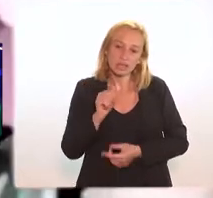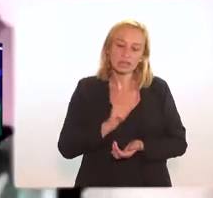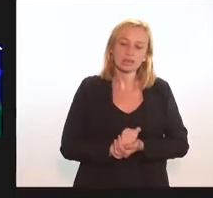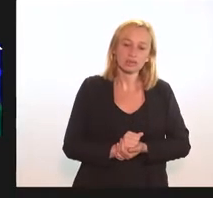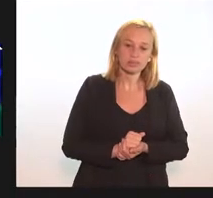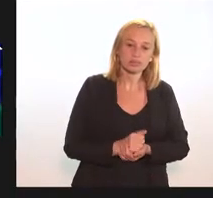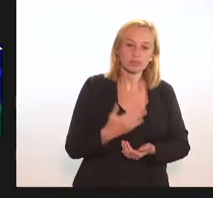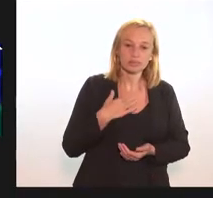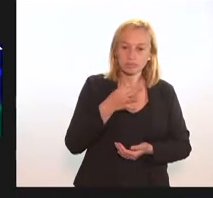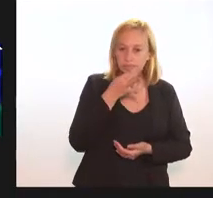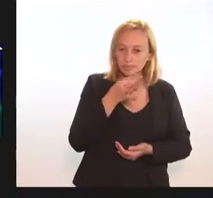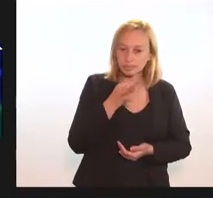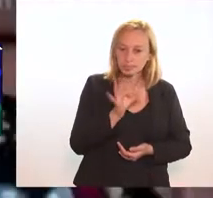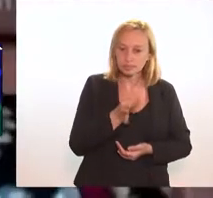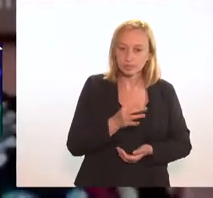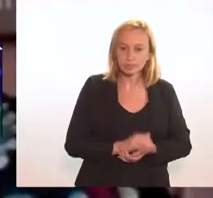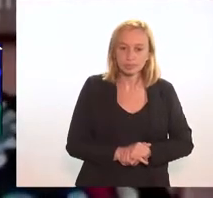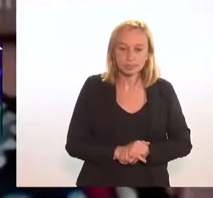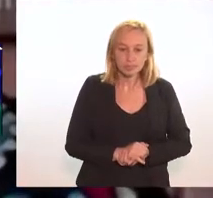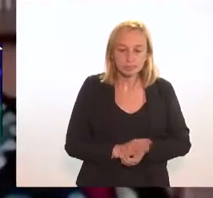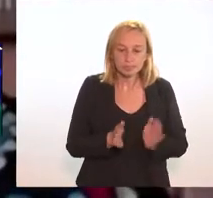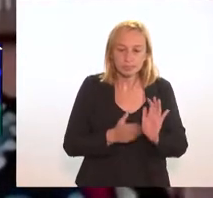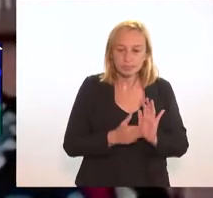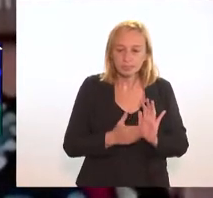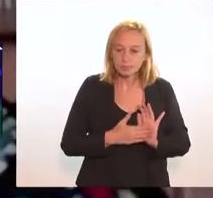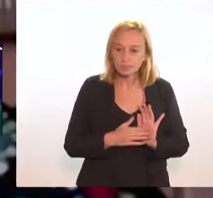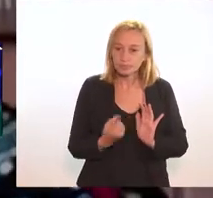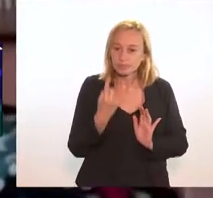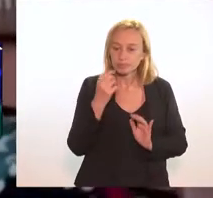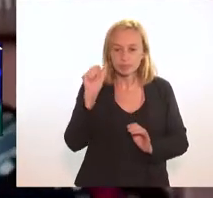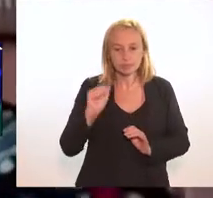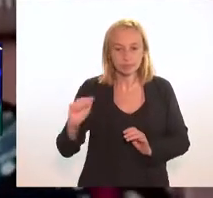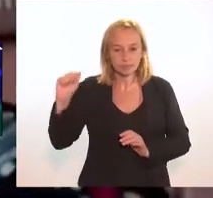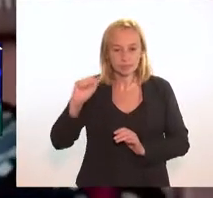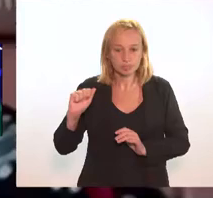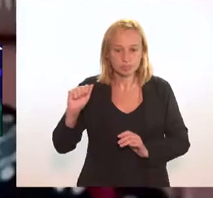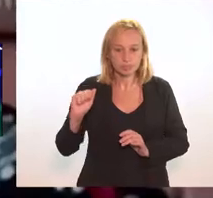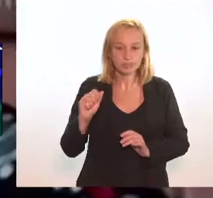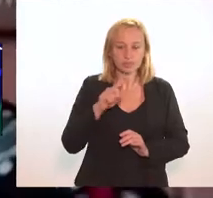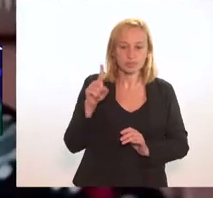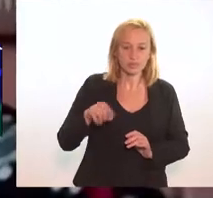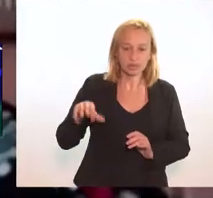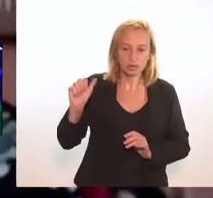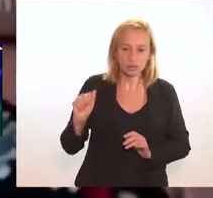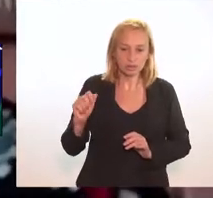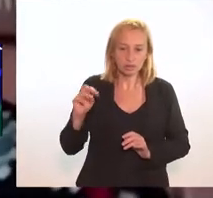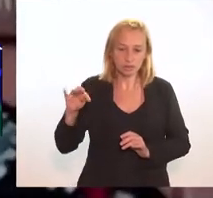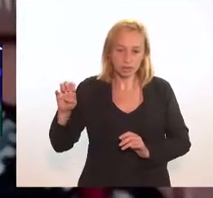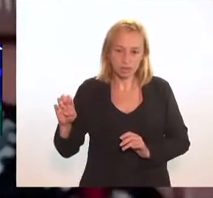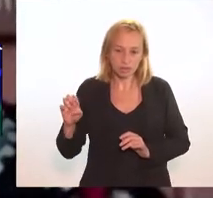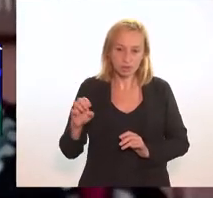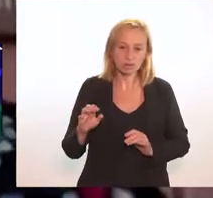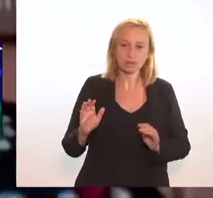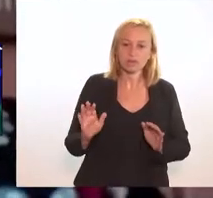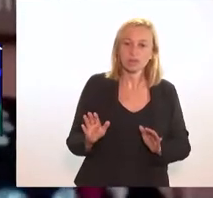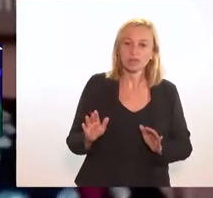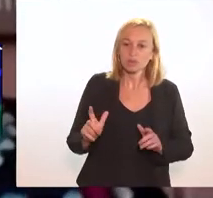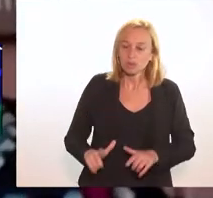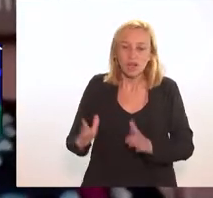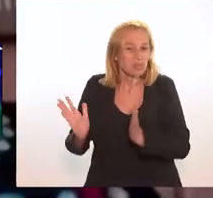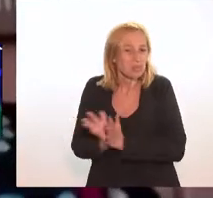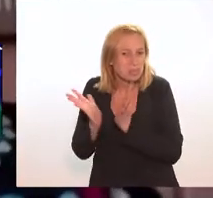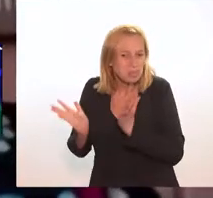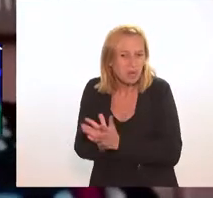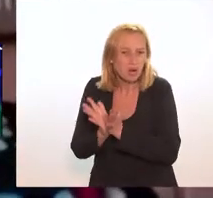minha sugestão, que inclusive foi proposta por uma das nossas assessoras, que é da Zona Oeste, é de uma área muito precária,